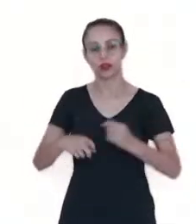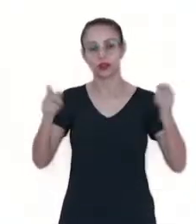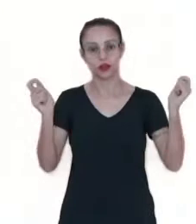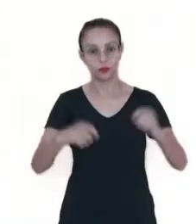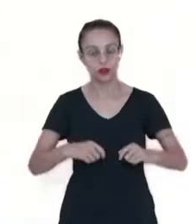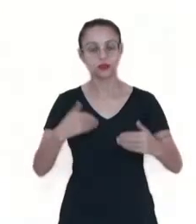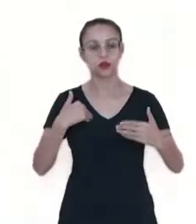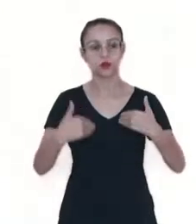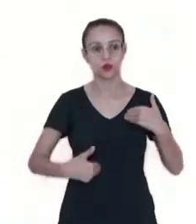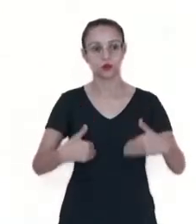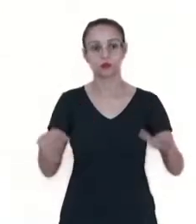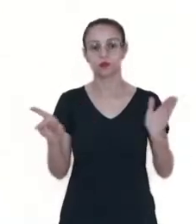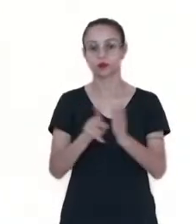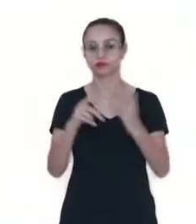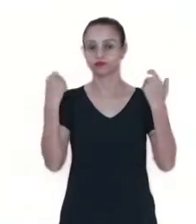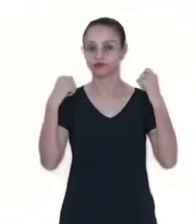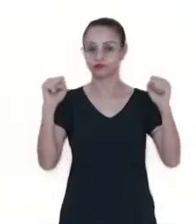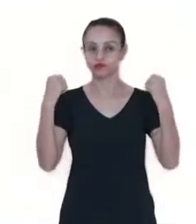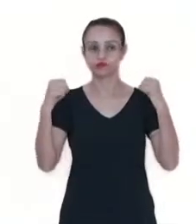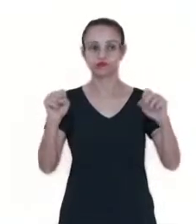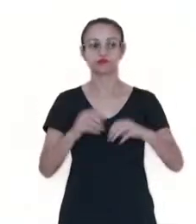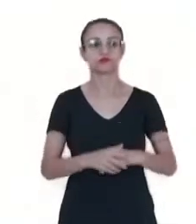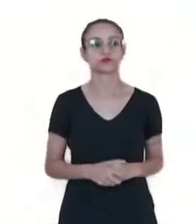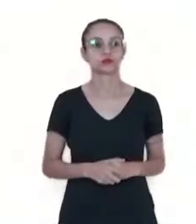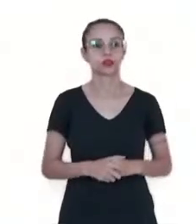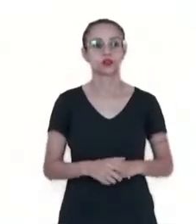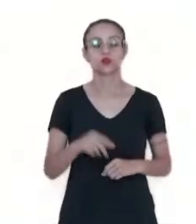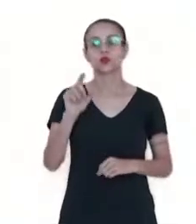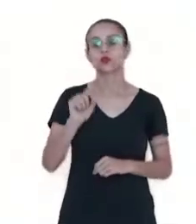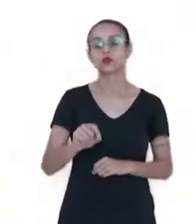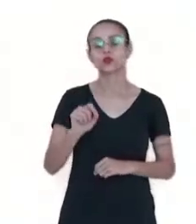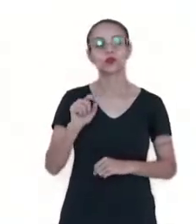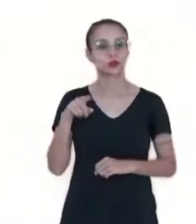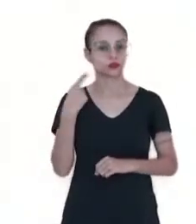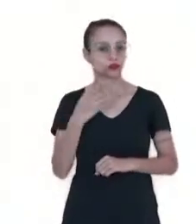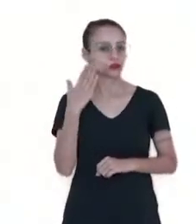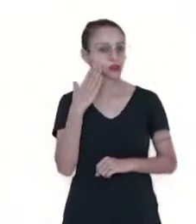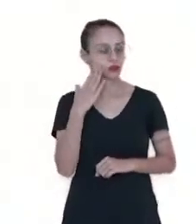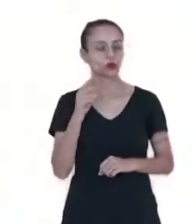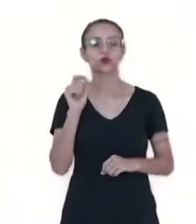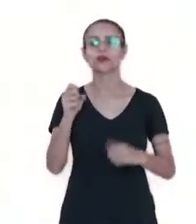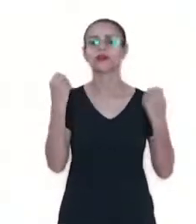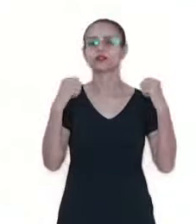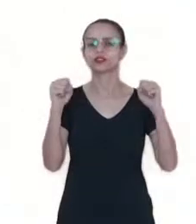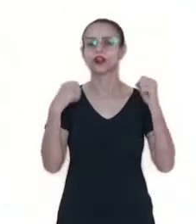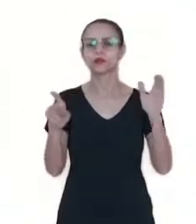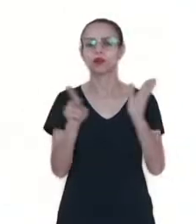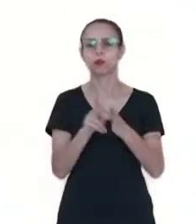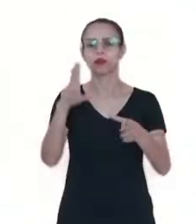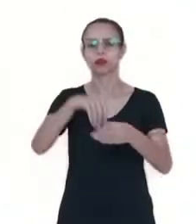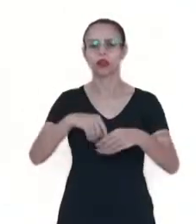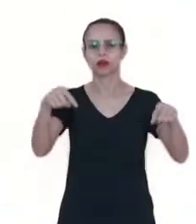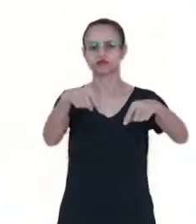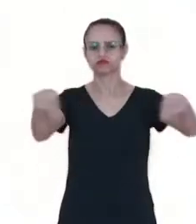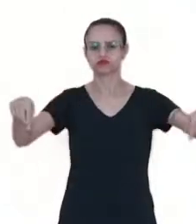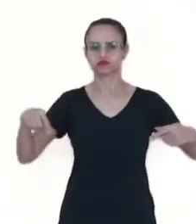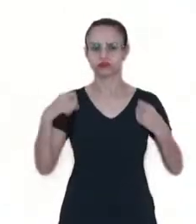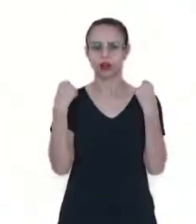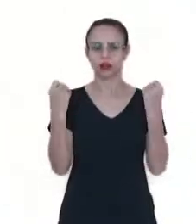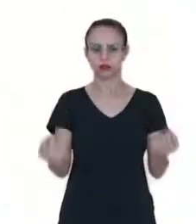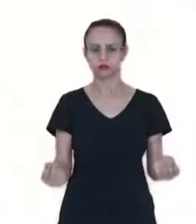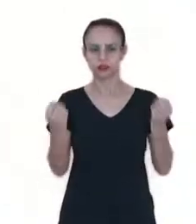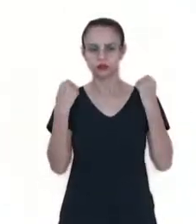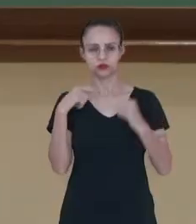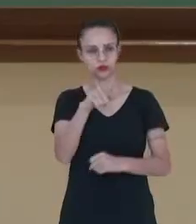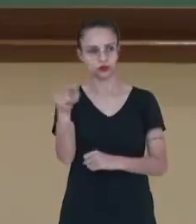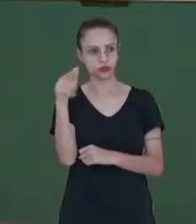de condicionamento físico. O que sabemos? O que é ginástica de academia? Você sabe o